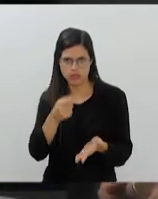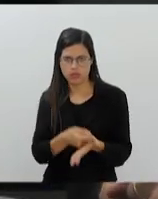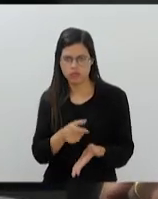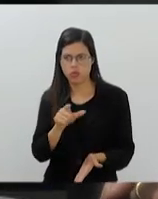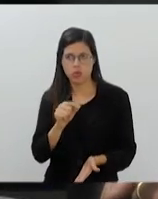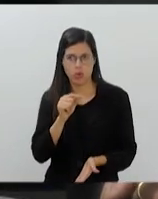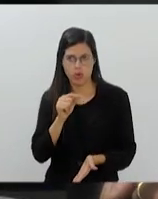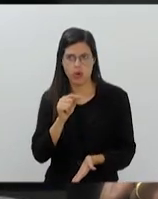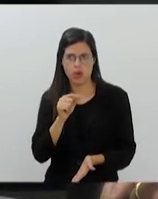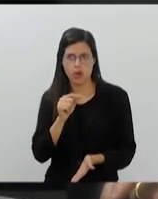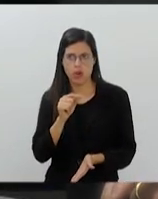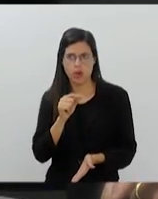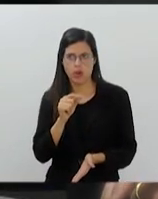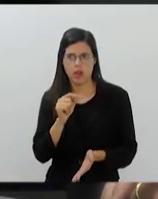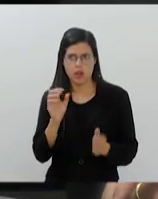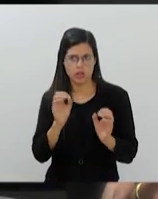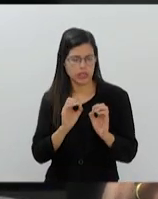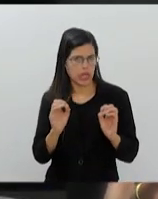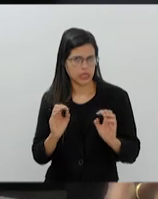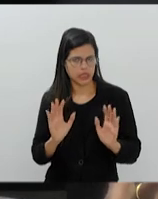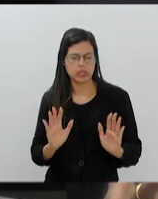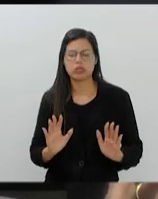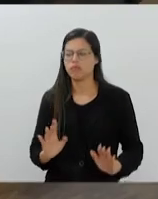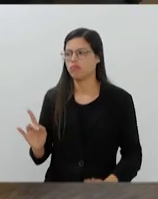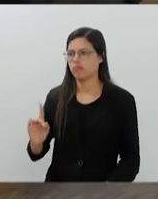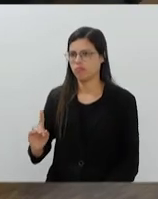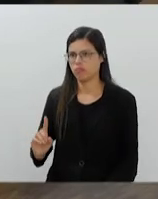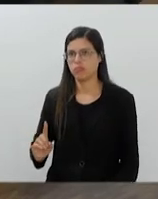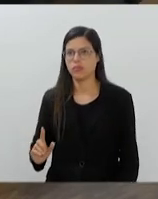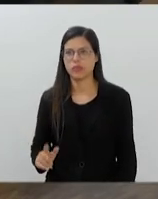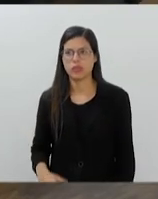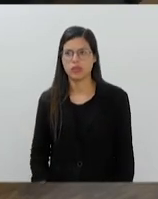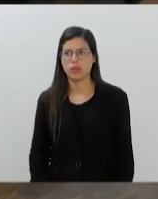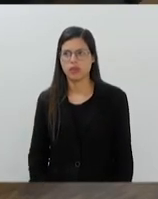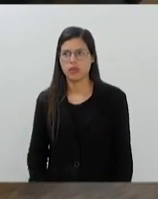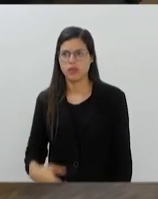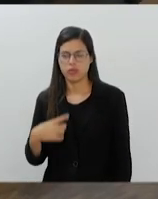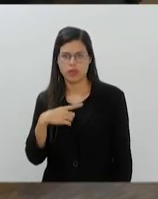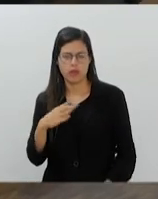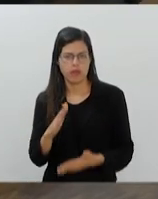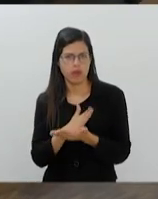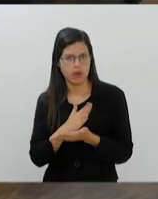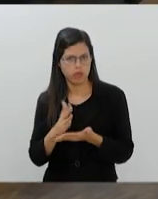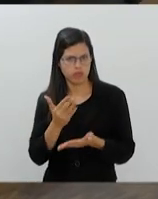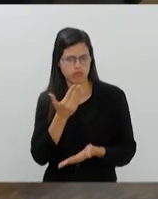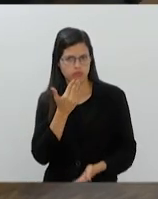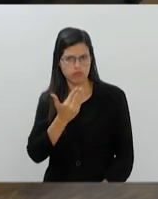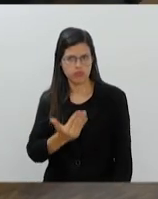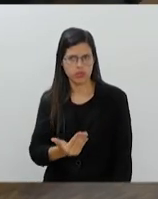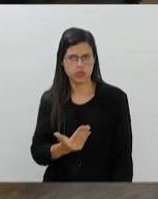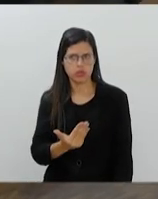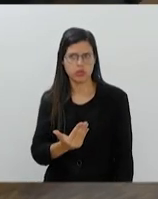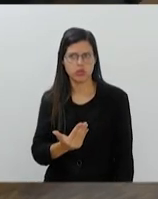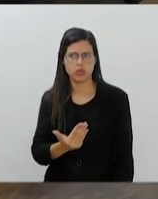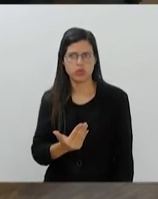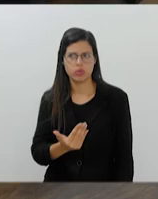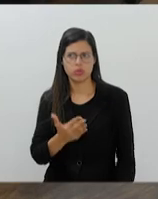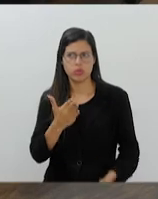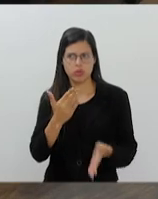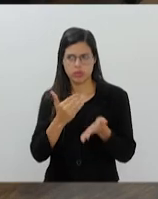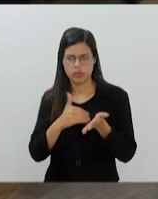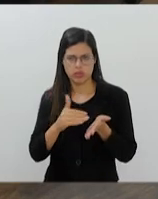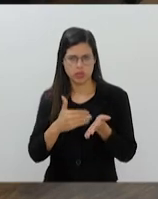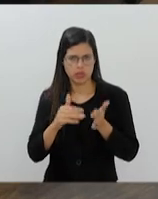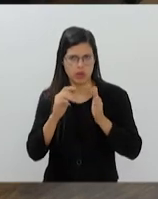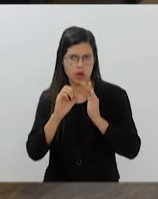nenhum senhora não indicou artista nenhum não a senhora recebeu algum pedido de algum secretário ou